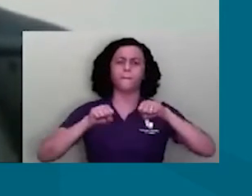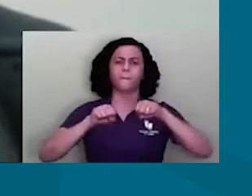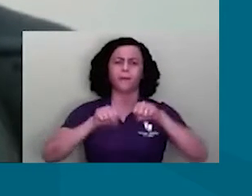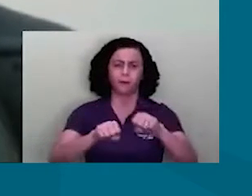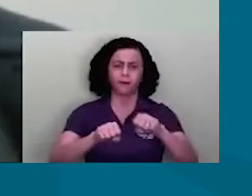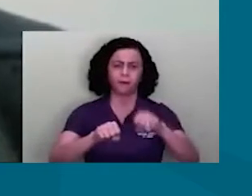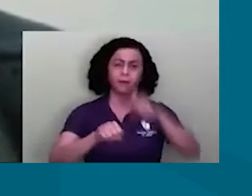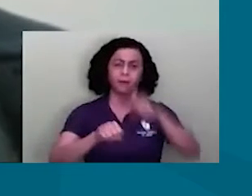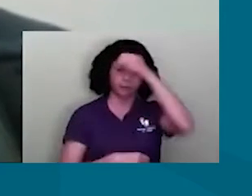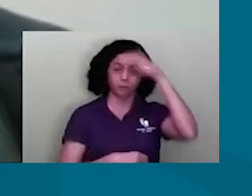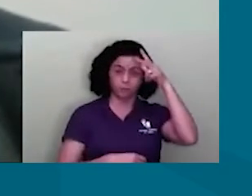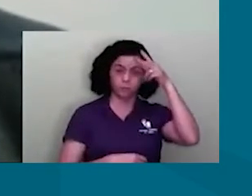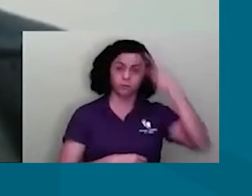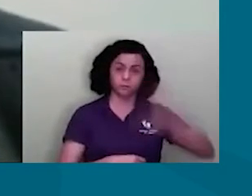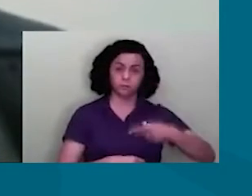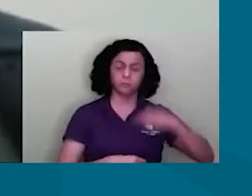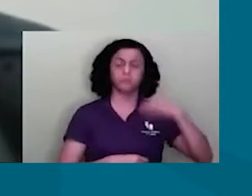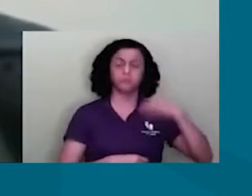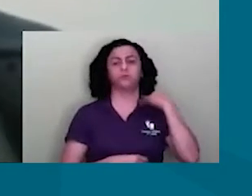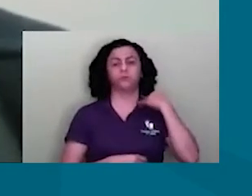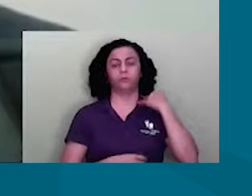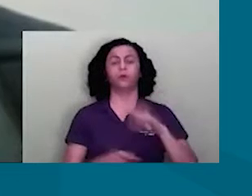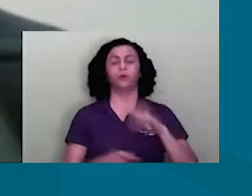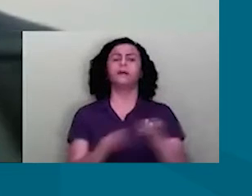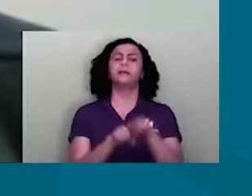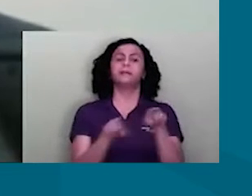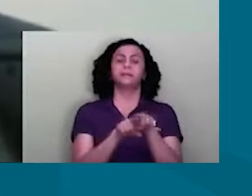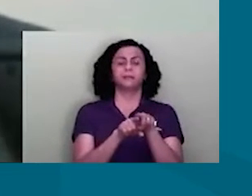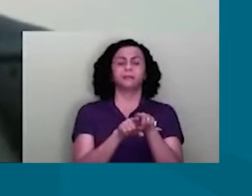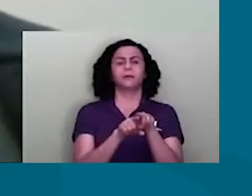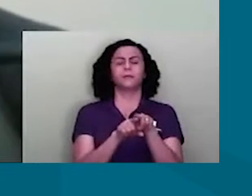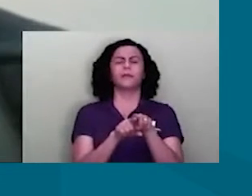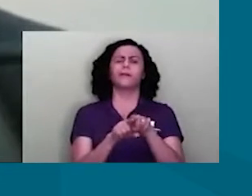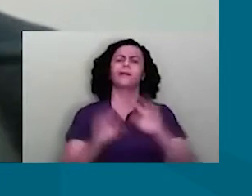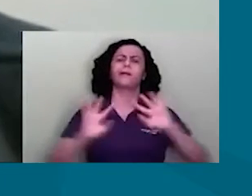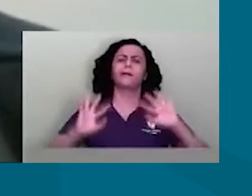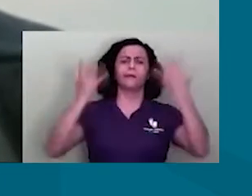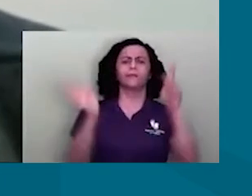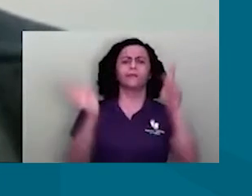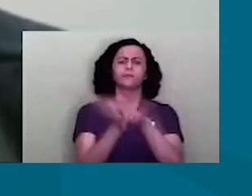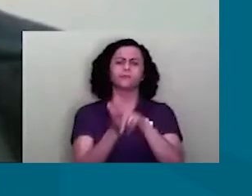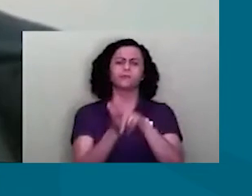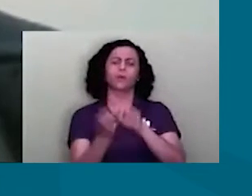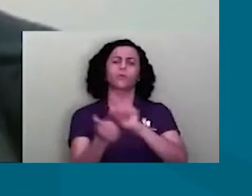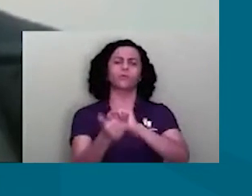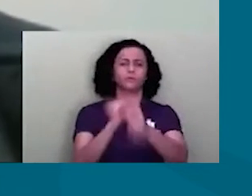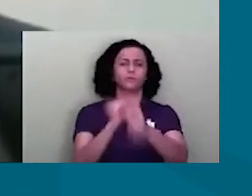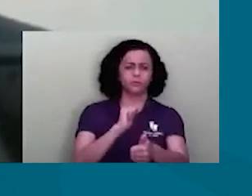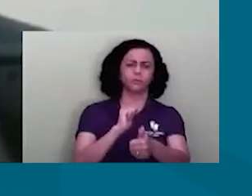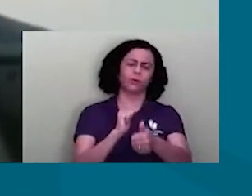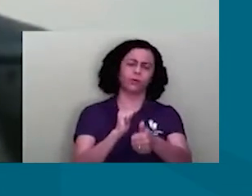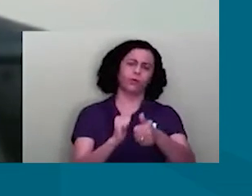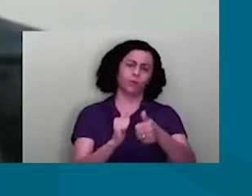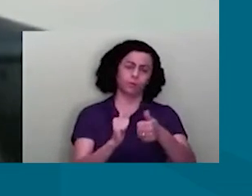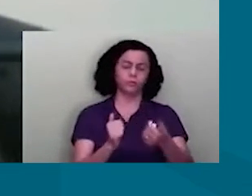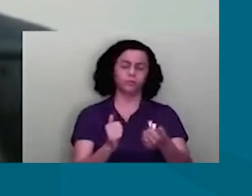os eventos esportivos, né? Entre futebol, vôlei, basquete, eventos de lutas, entre